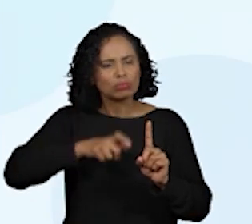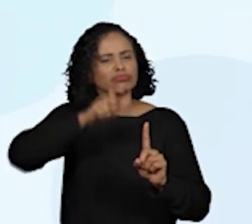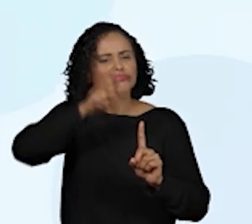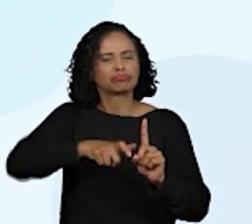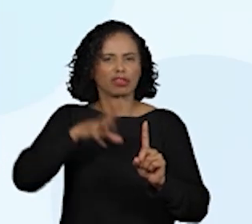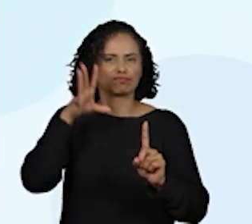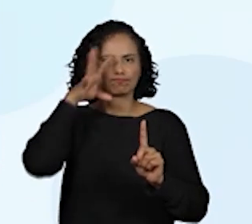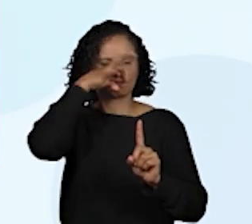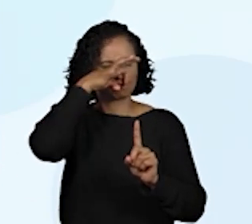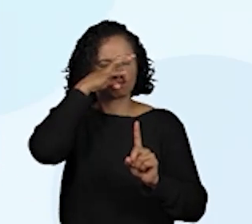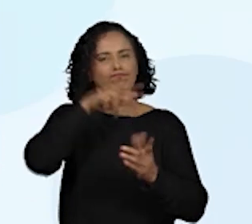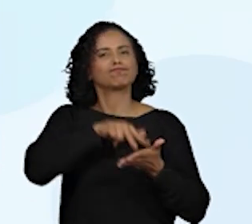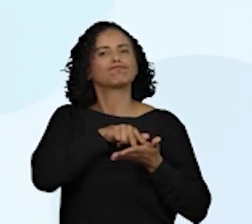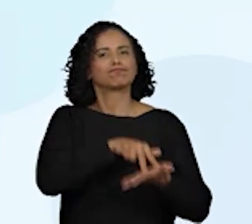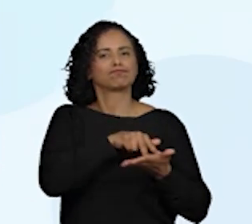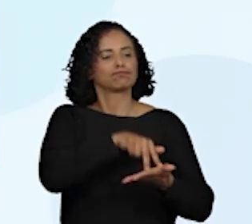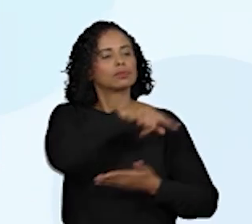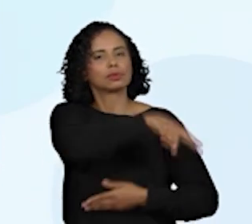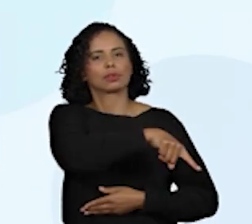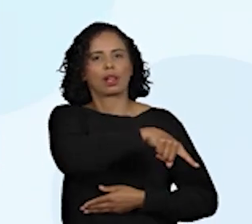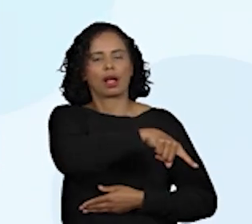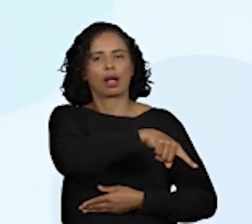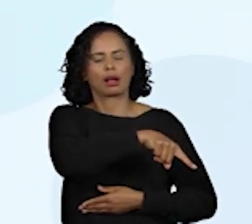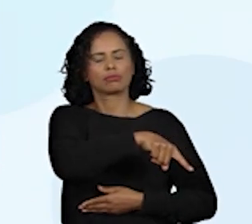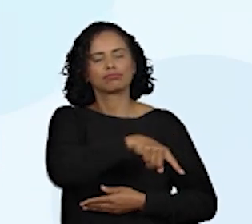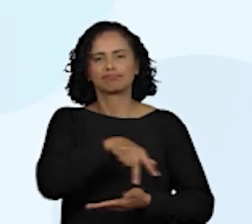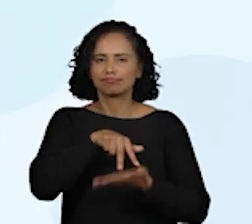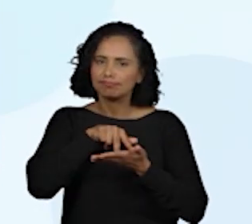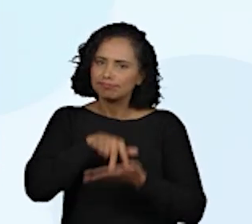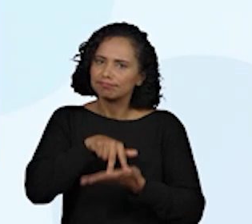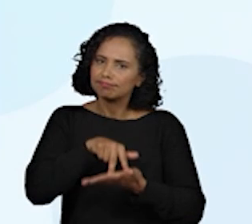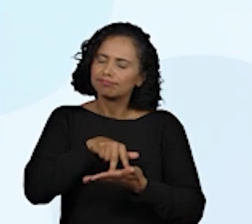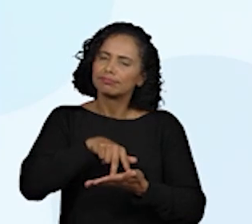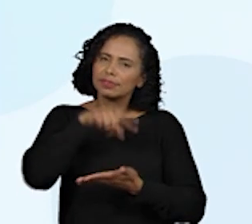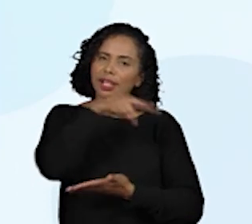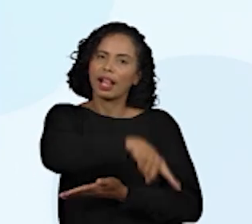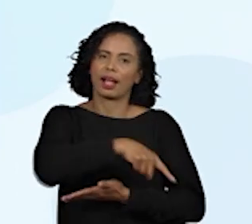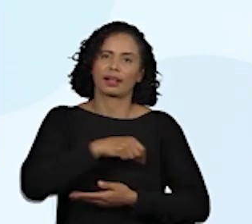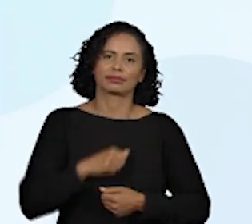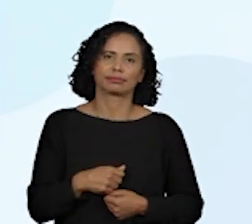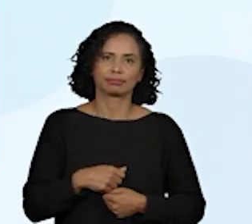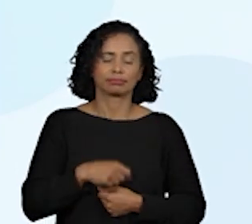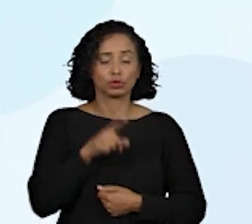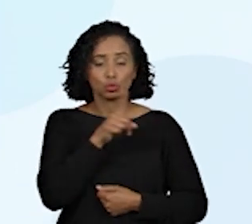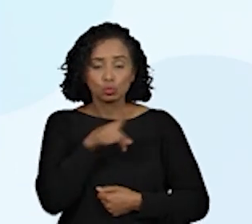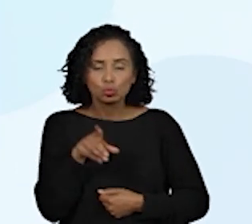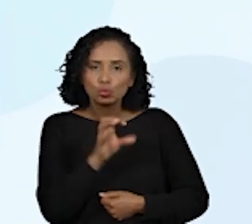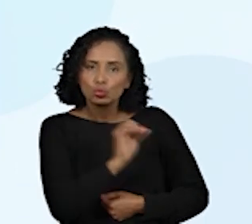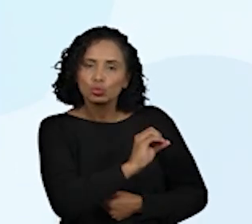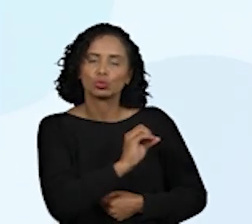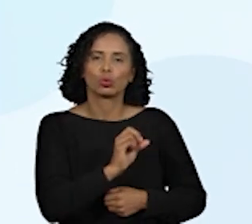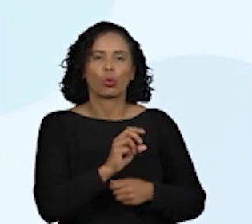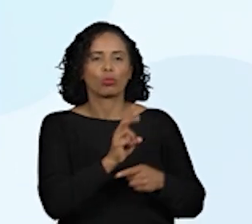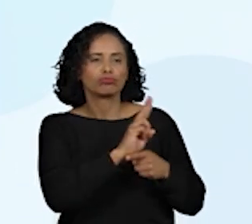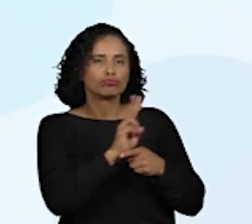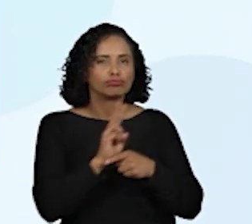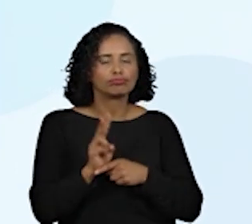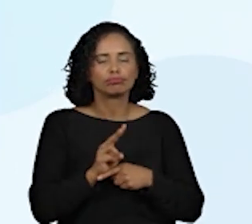dos animais. Petrúquio continuava ali, no zoológico. A